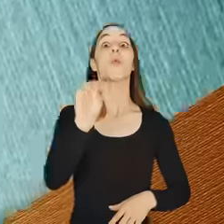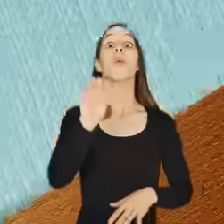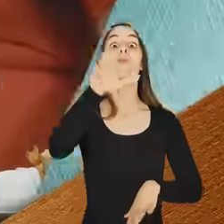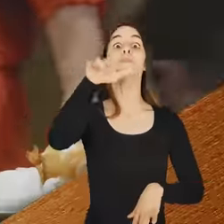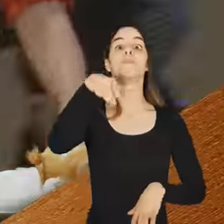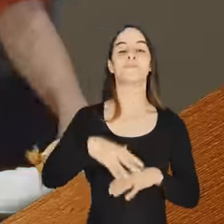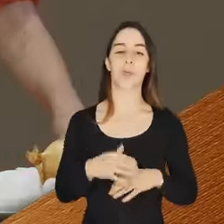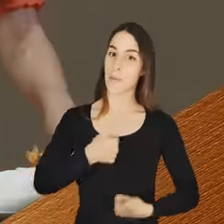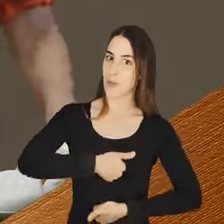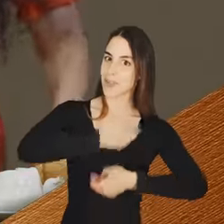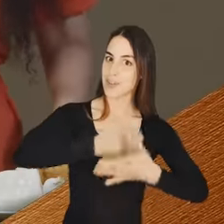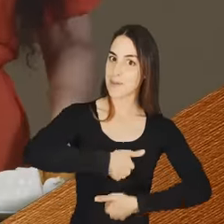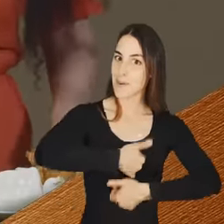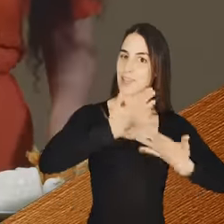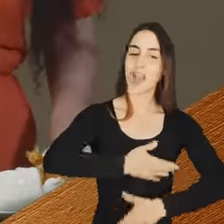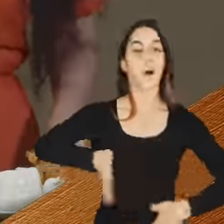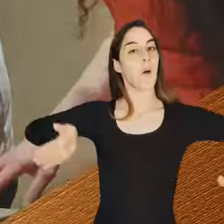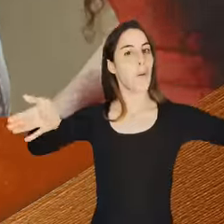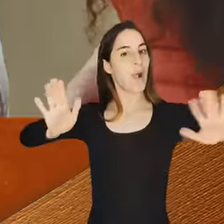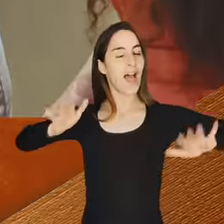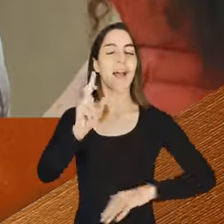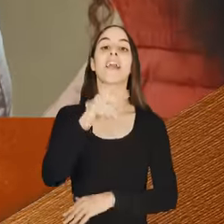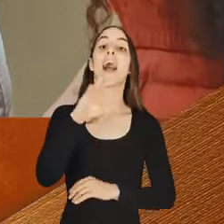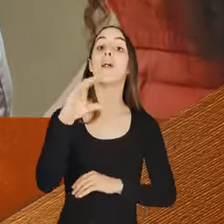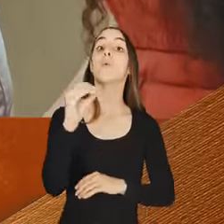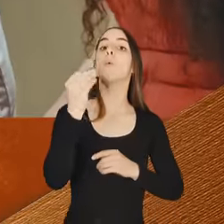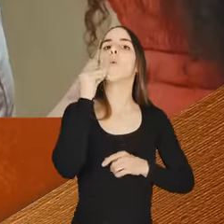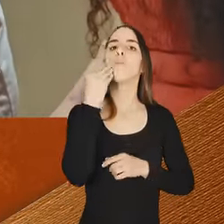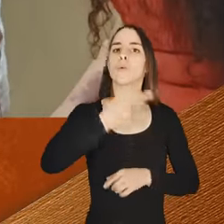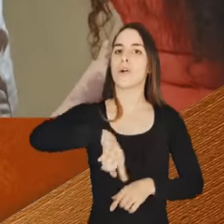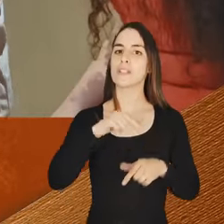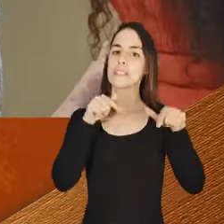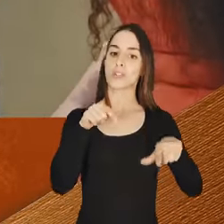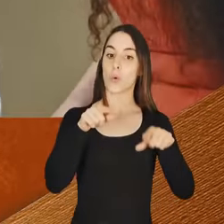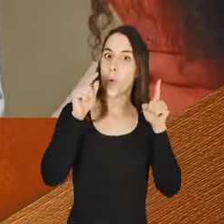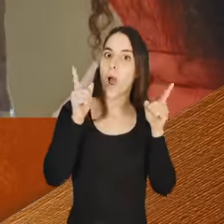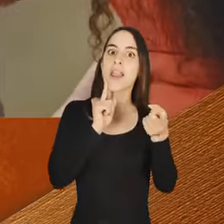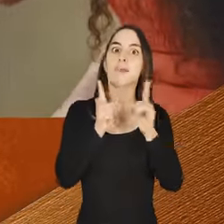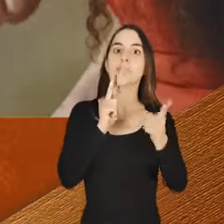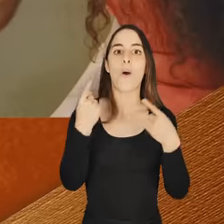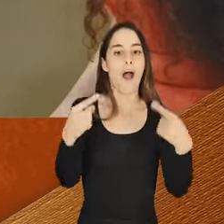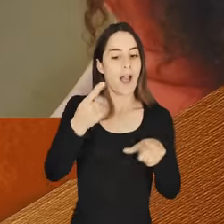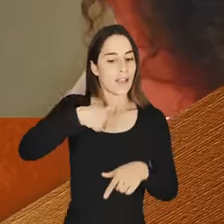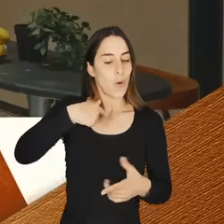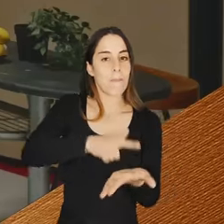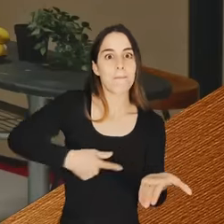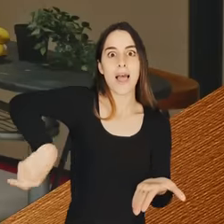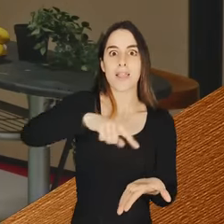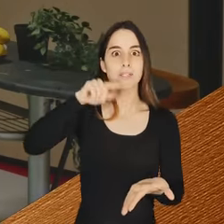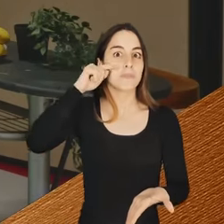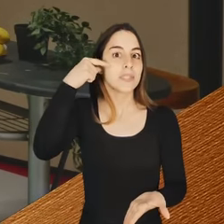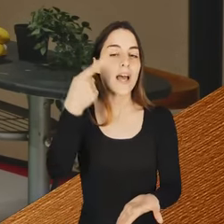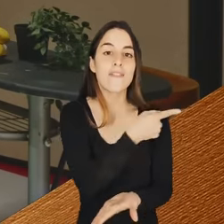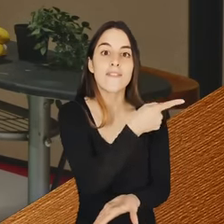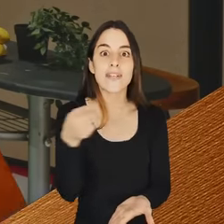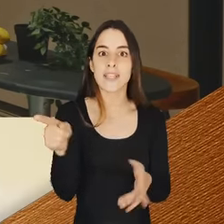Bom dia, bom dia. Ricardo, como é que estamos? Está tudo bem? Isto hoje está uma animação que hoje tem um prato muito especial para todos vocês, que vocês vão ficar com água